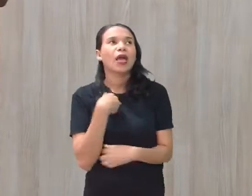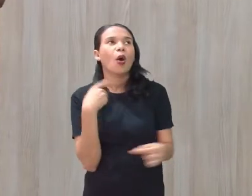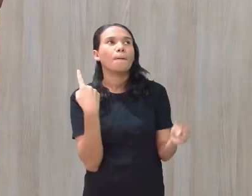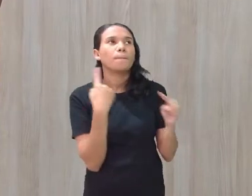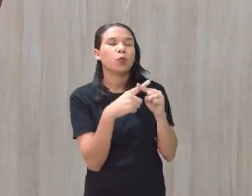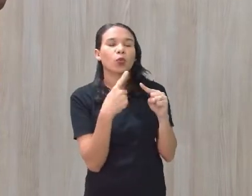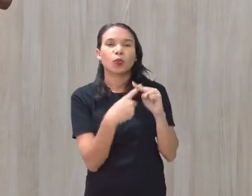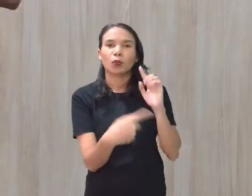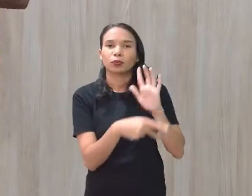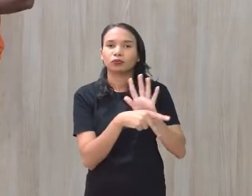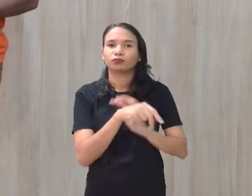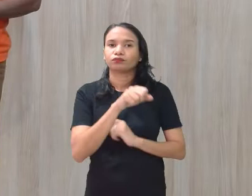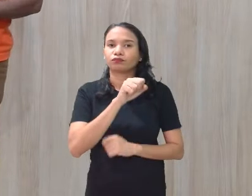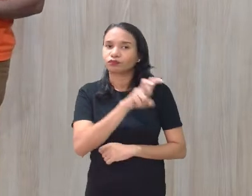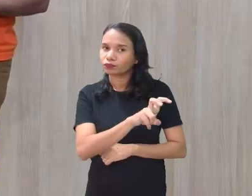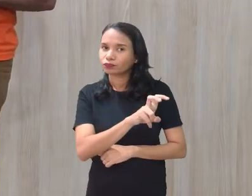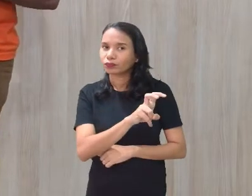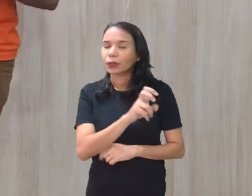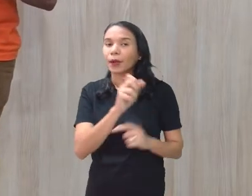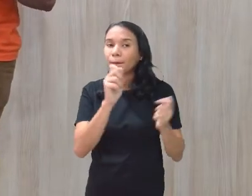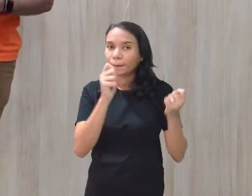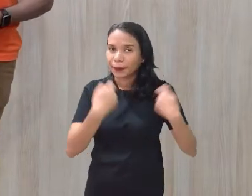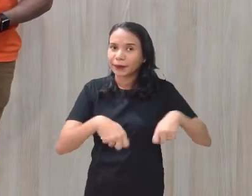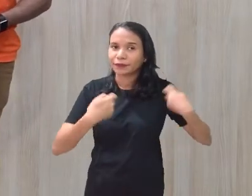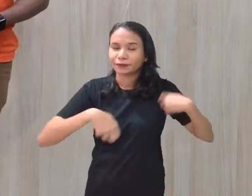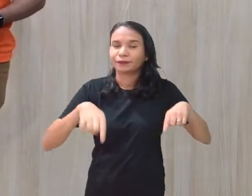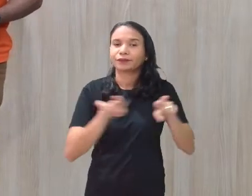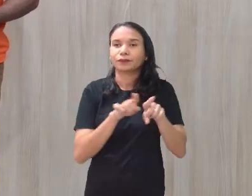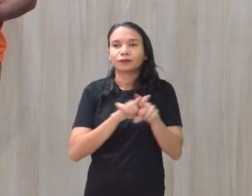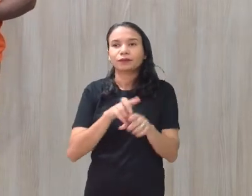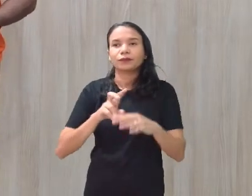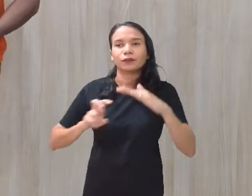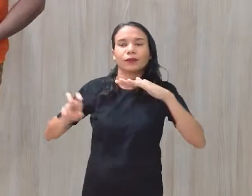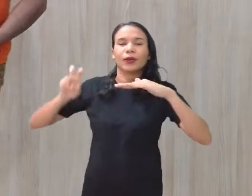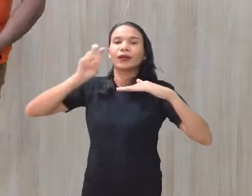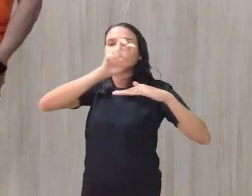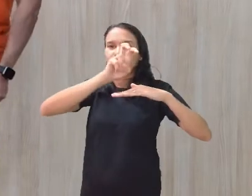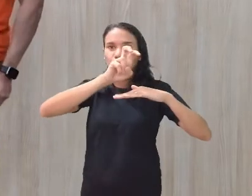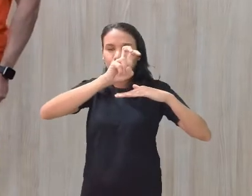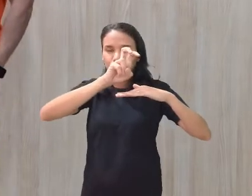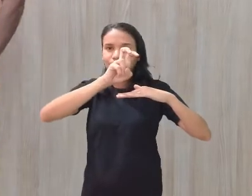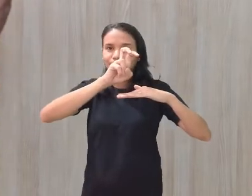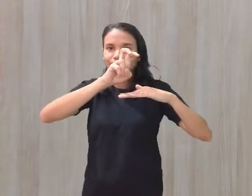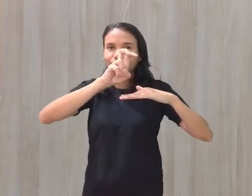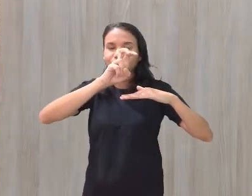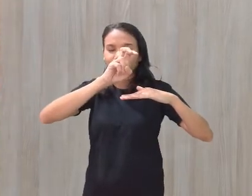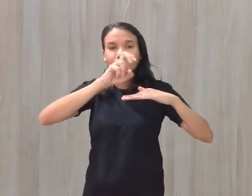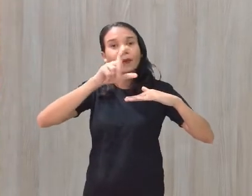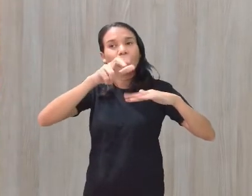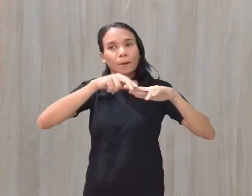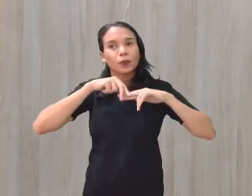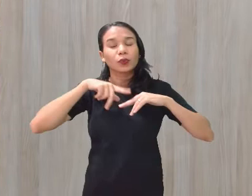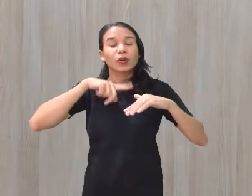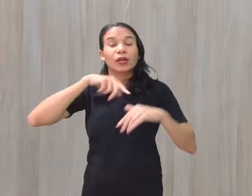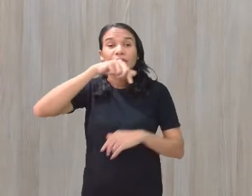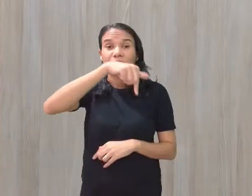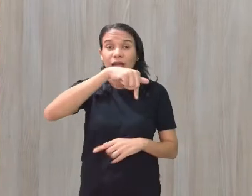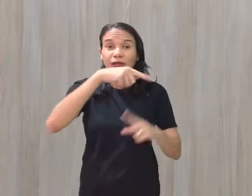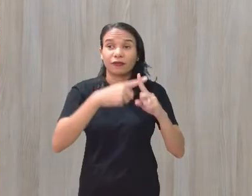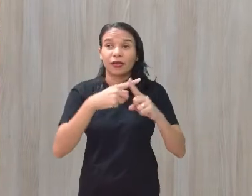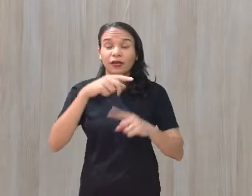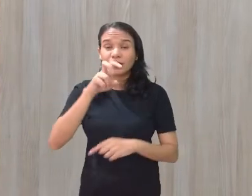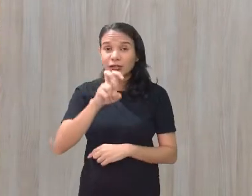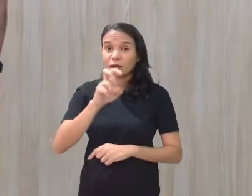por 5 no denominador, eu preciso multiplicar por 5 no numerador. E 7 vezes